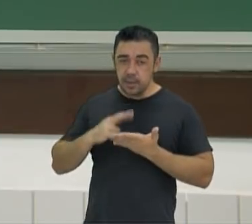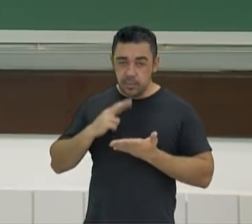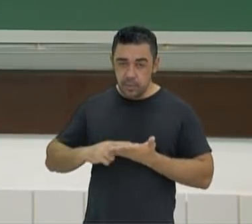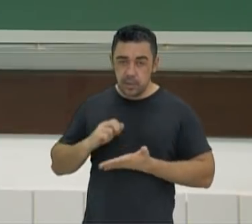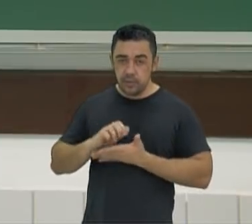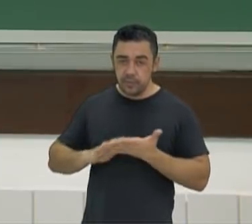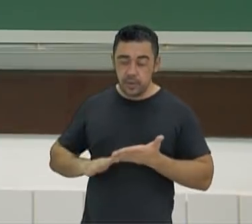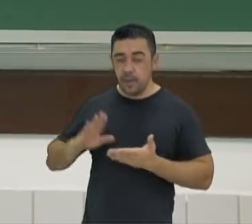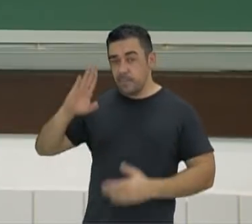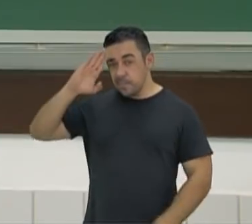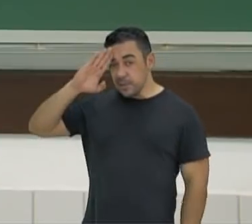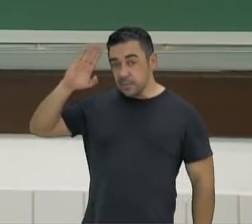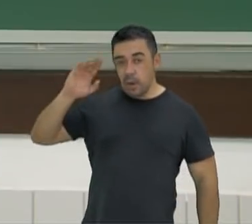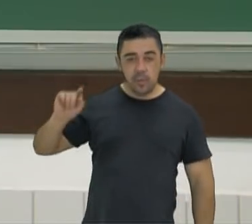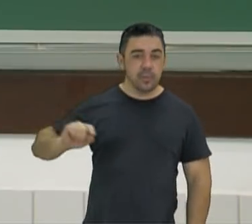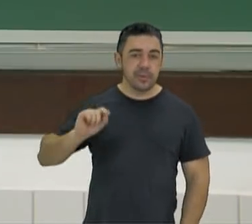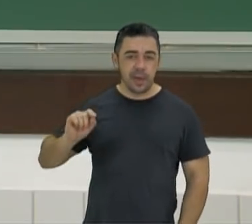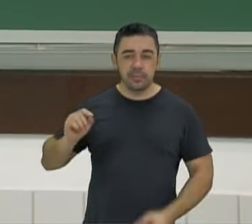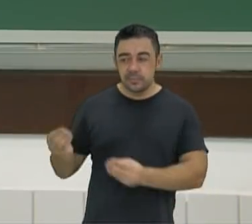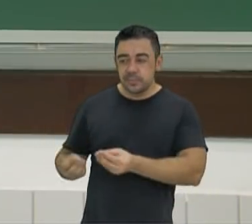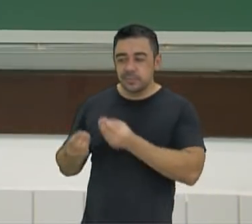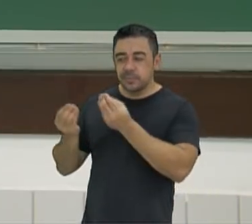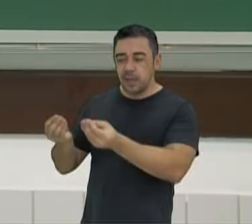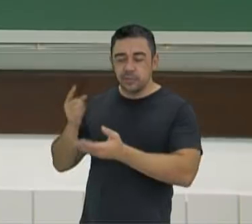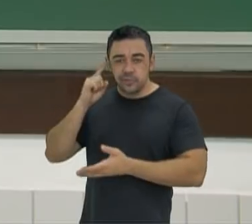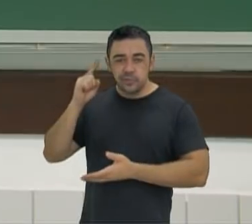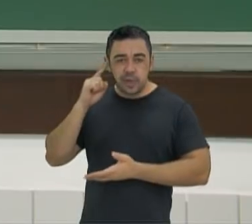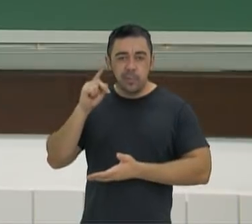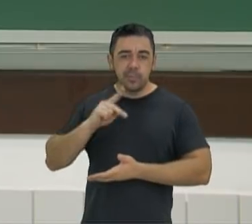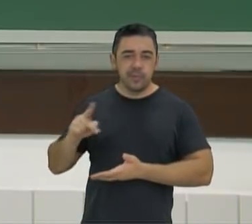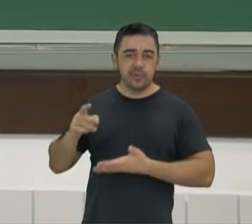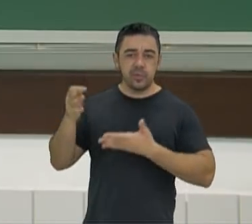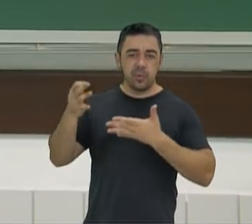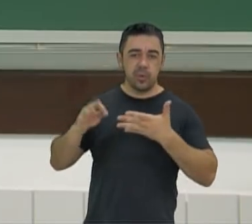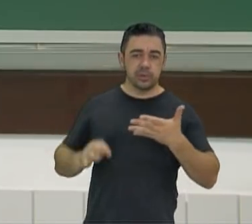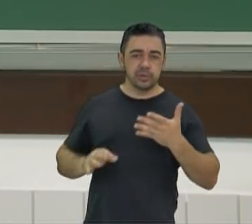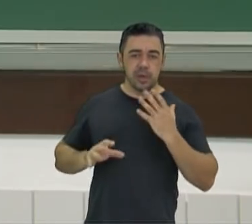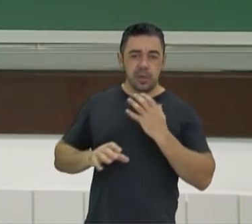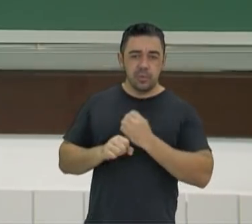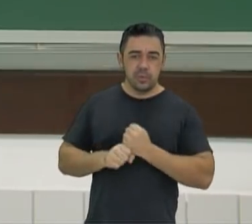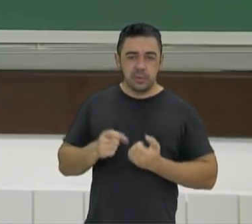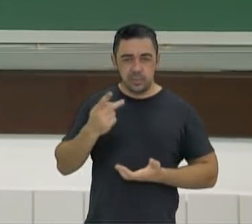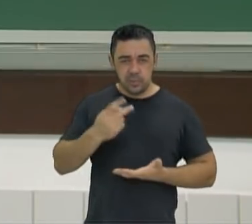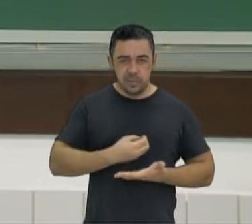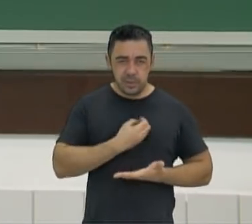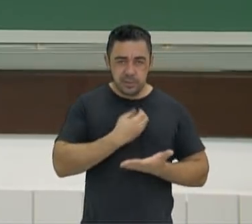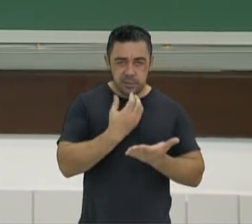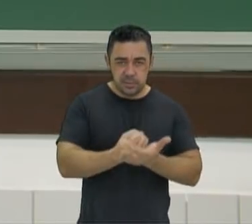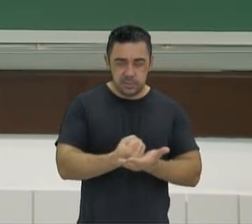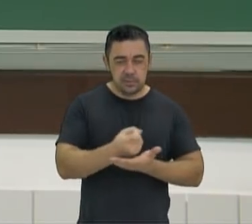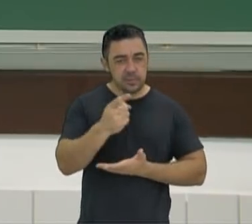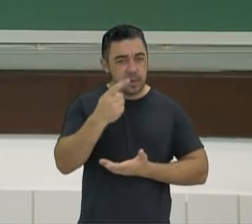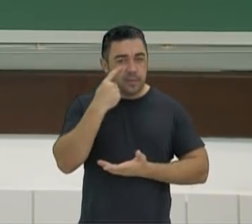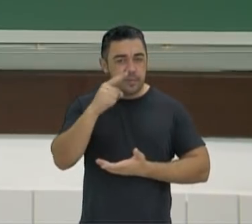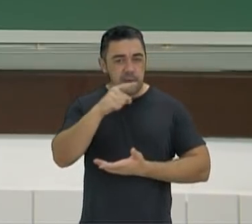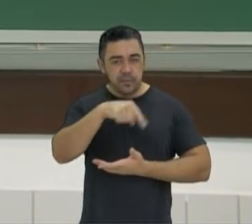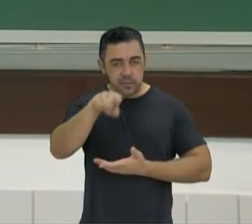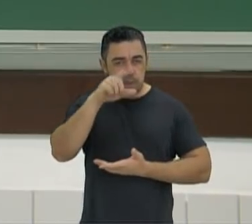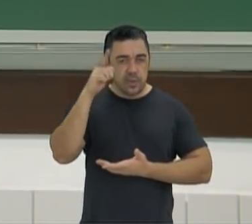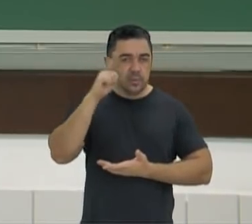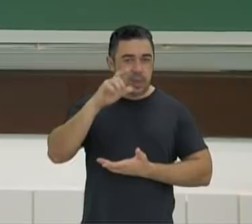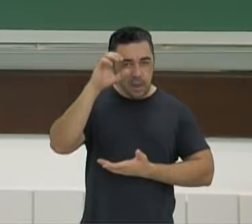exercícios e o principal, devolver, porque assim o seu professor consegue te acompanhar, consegue ver como é que você está